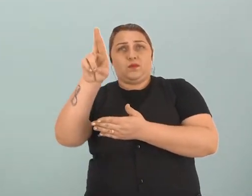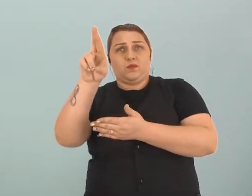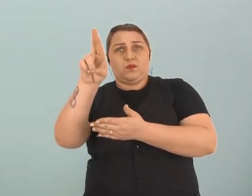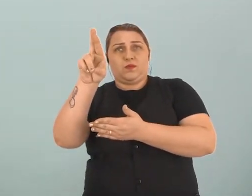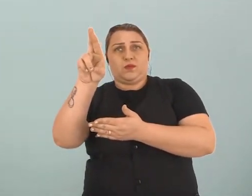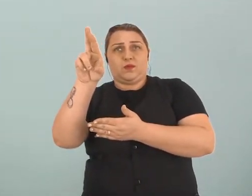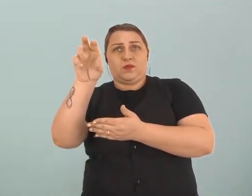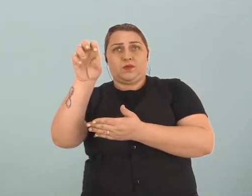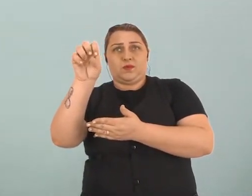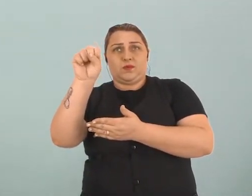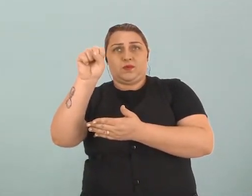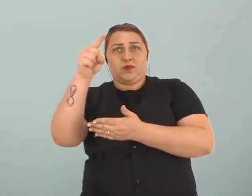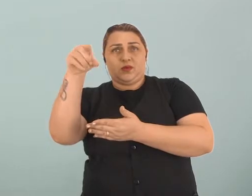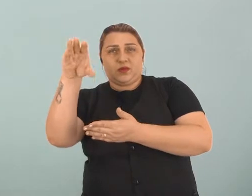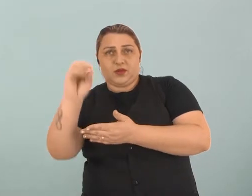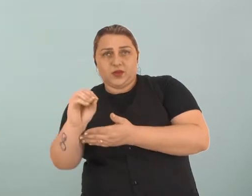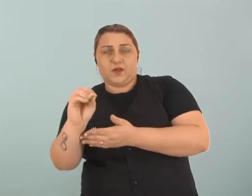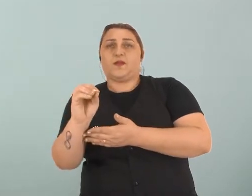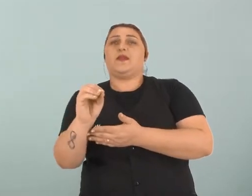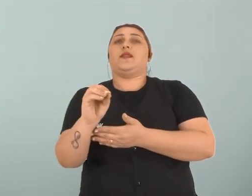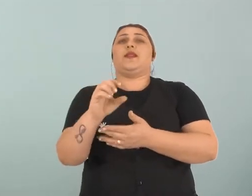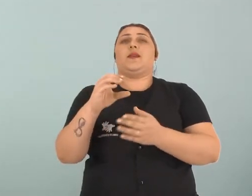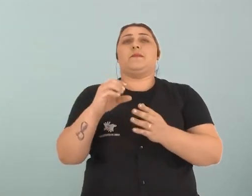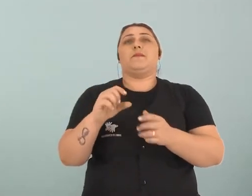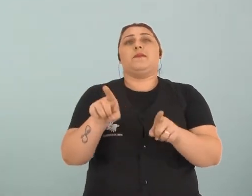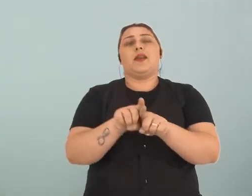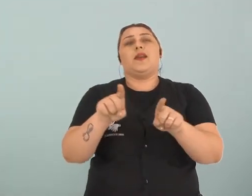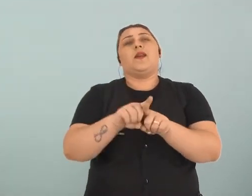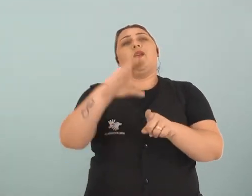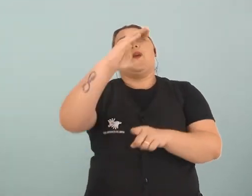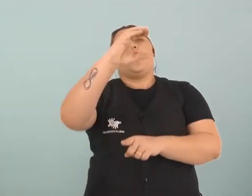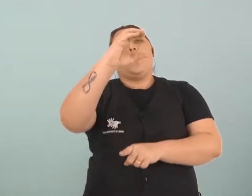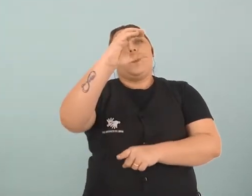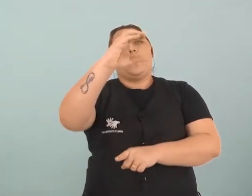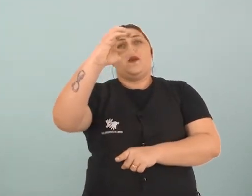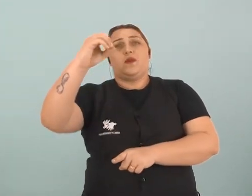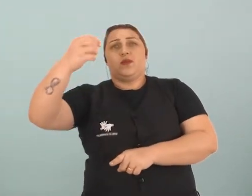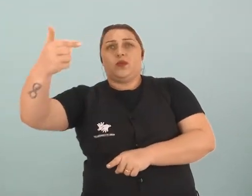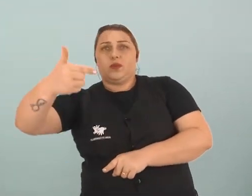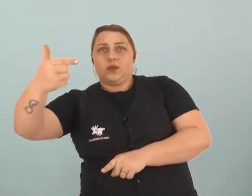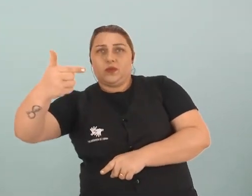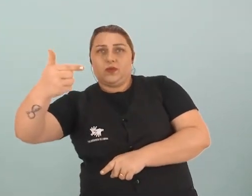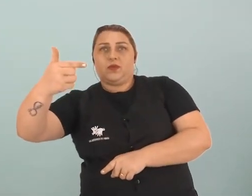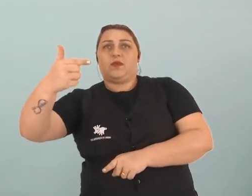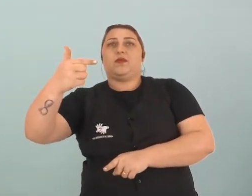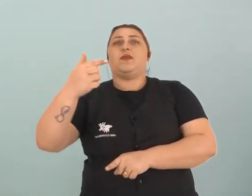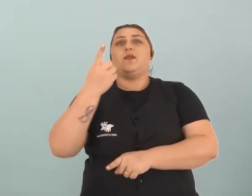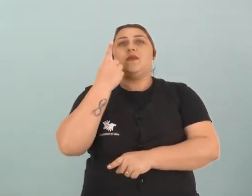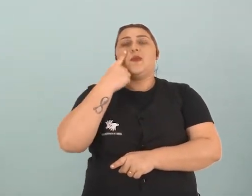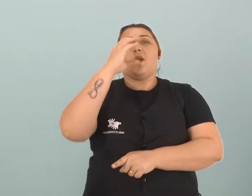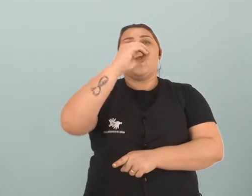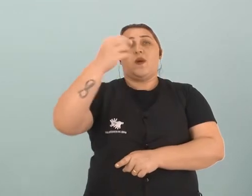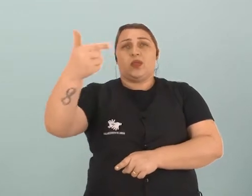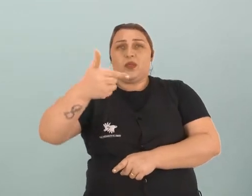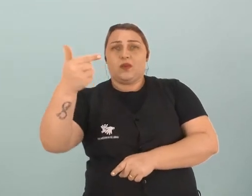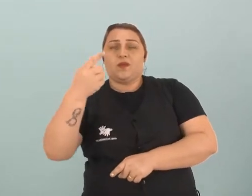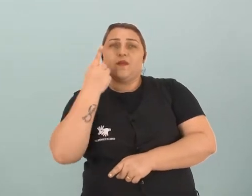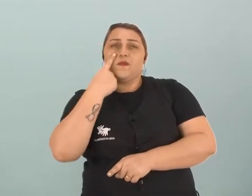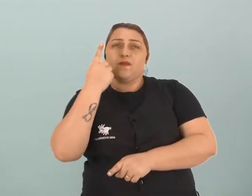na maioria das vezes é o gás oxigênio. Então, a gente vai observar na combustão uma reação entre